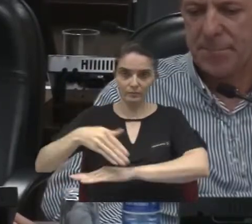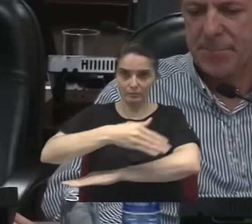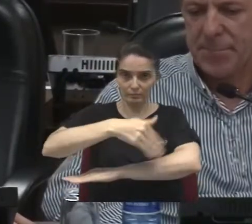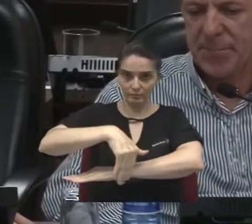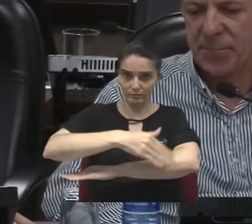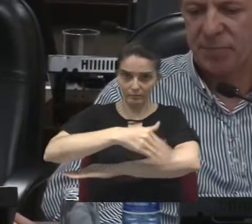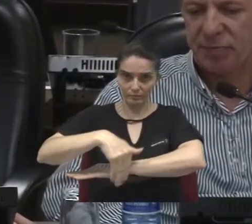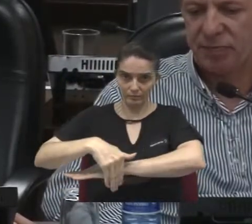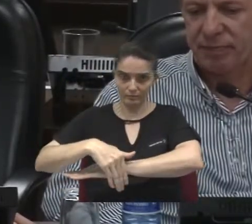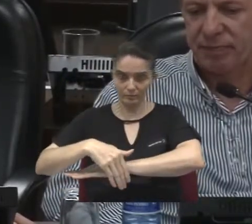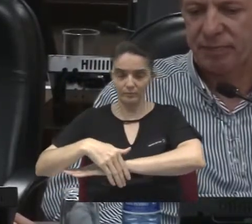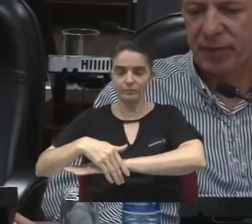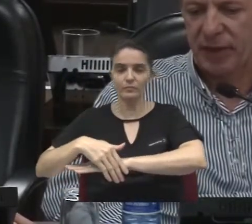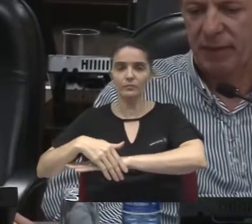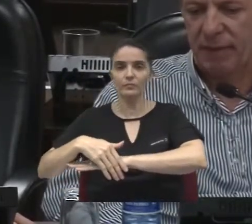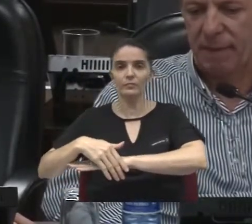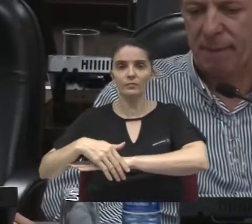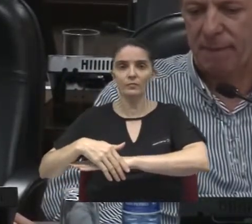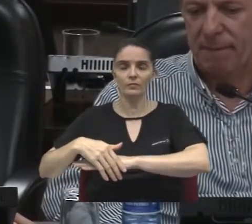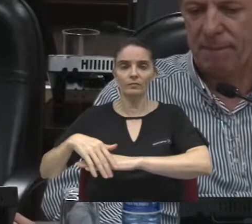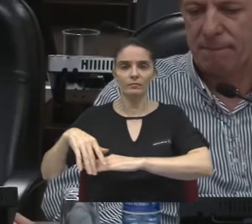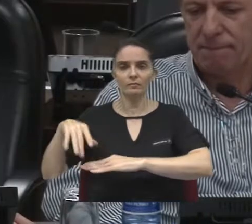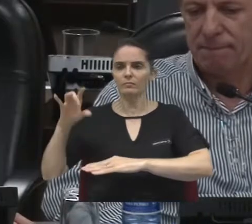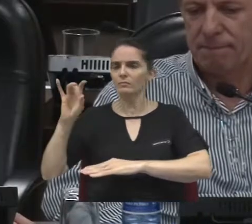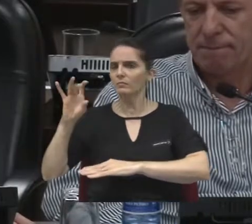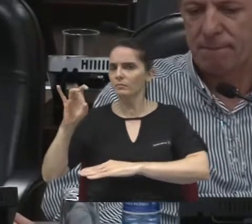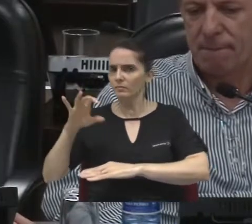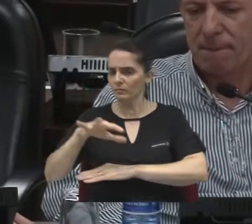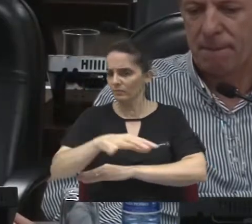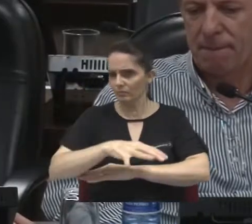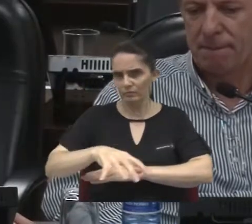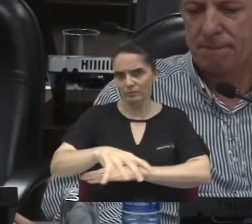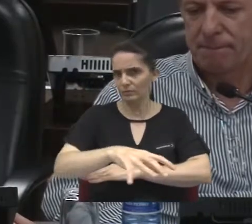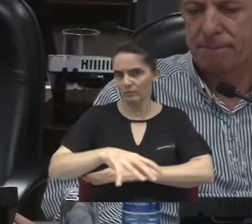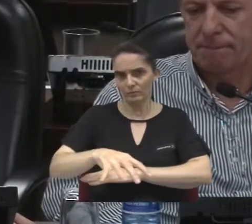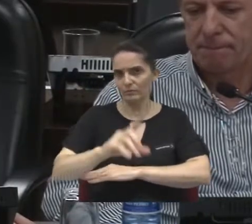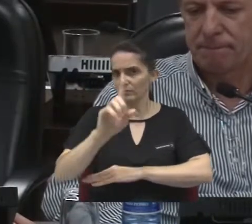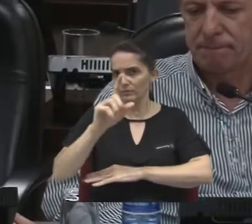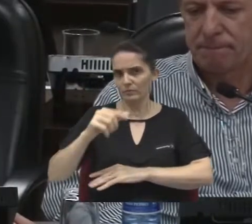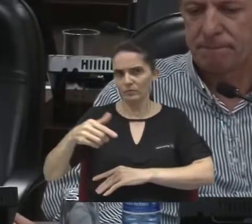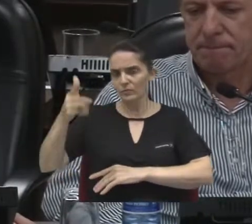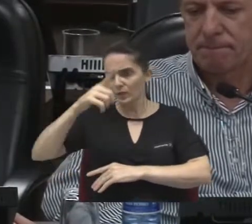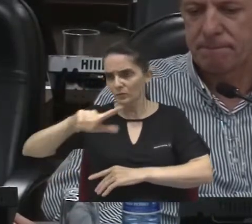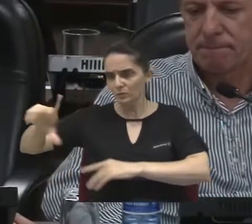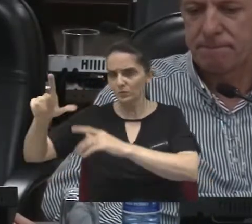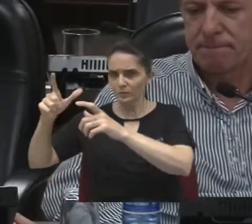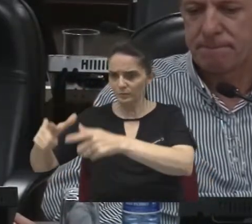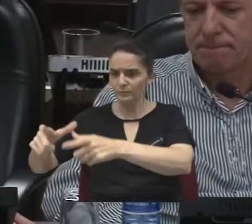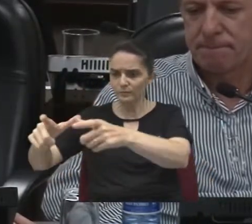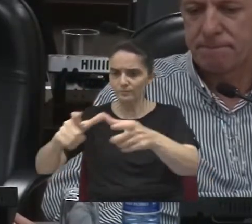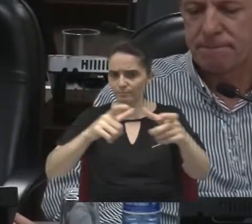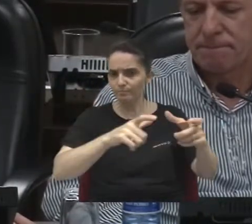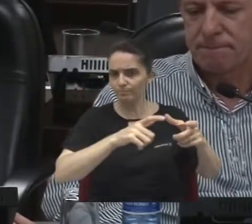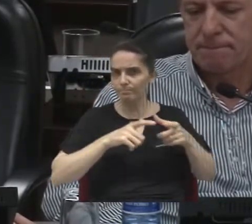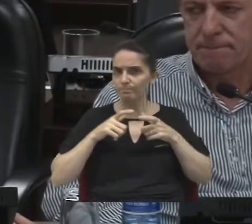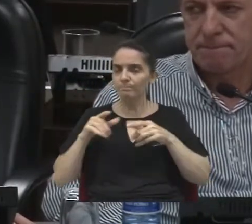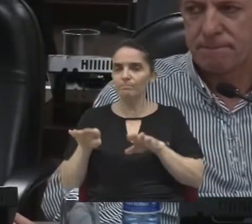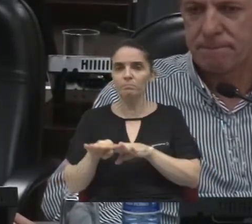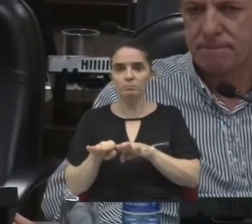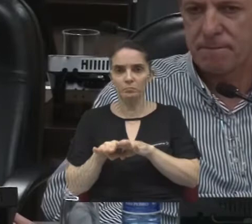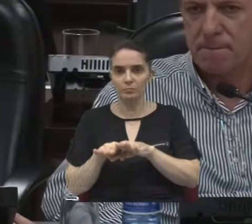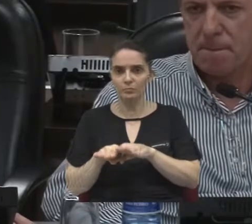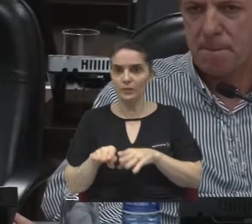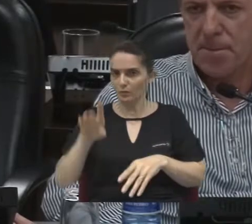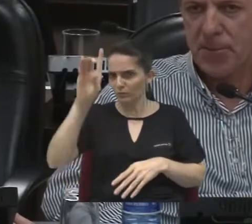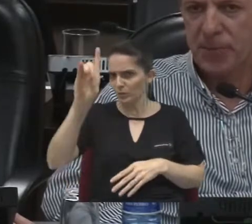que ficam em nossas cidades, não só na praça, mas em outros pontos também, tem todo o